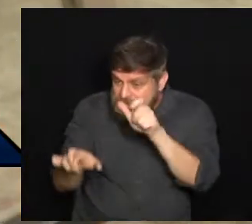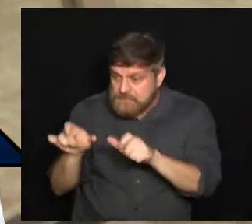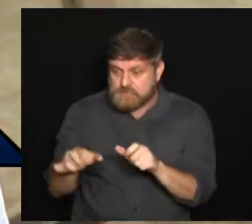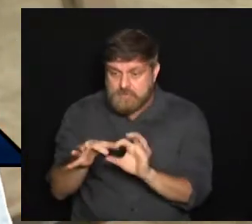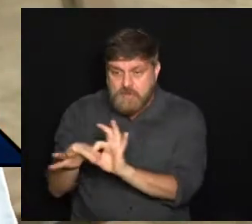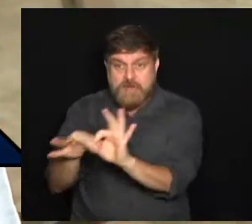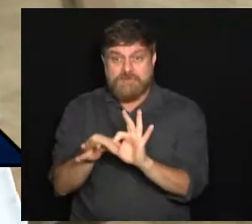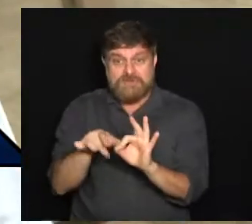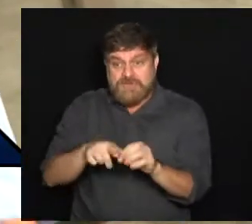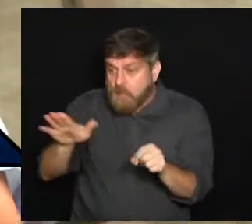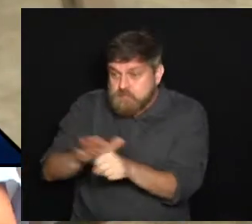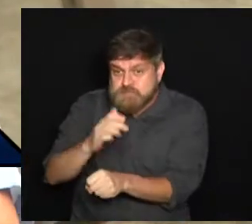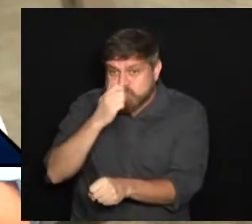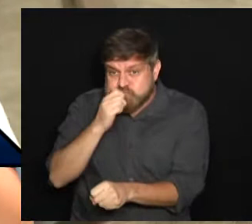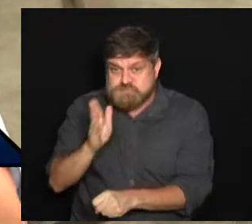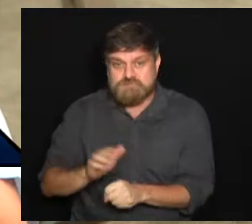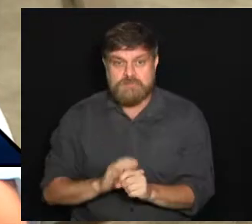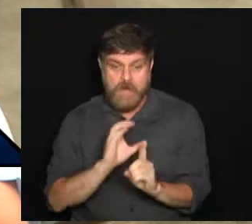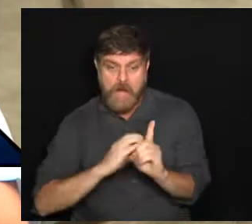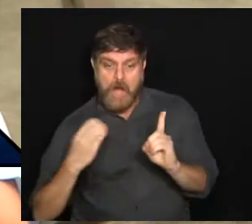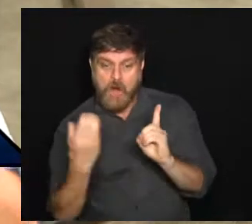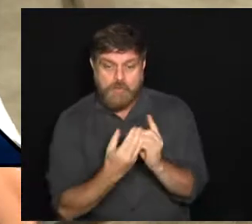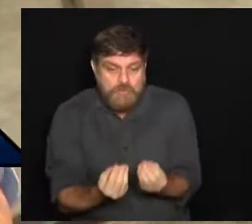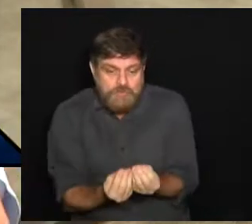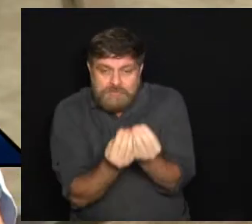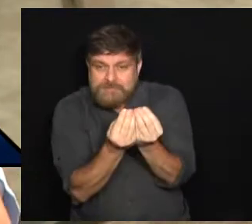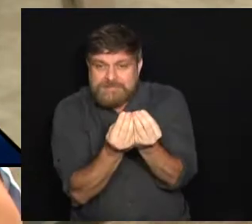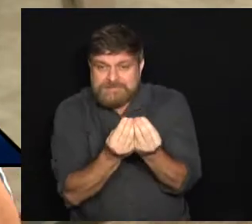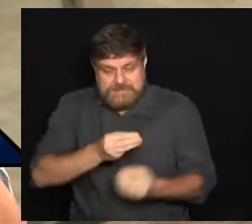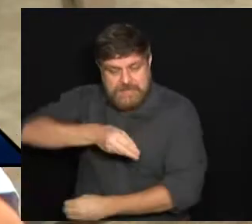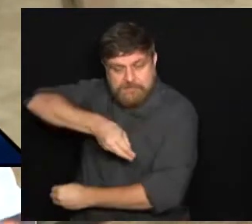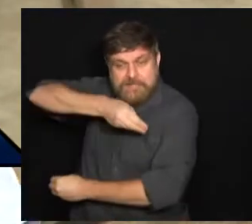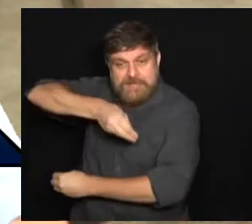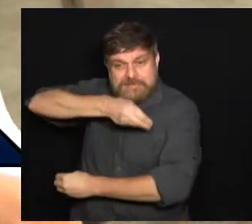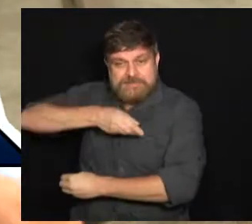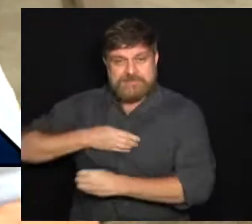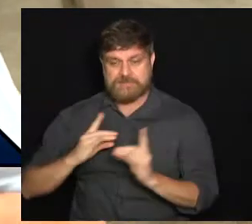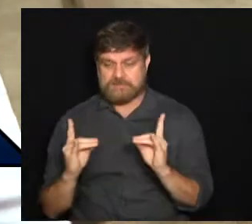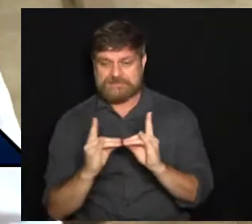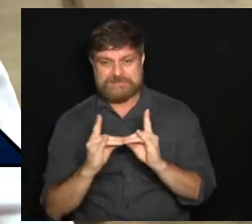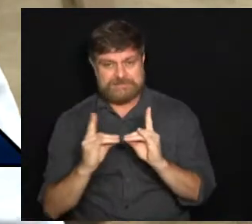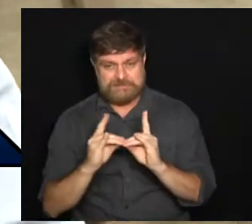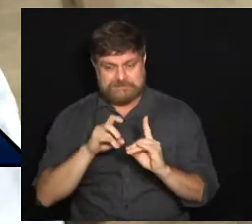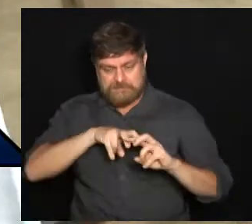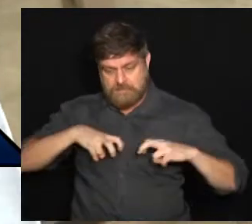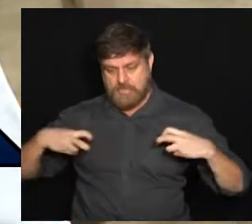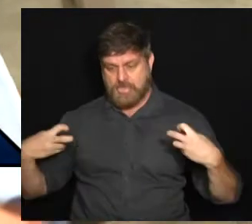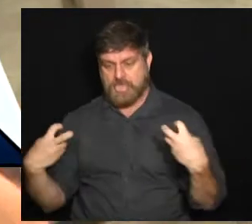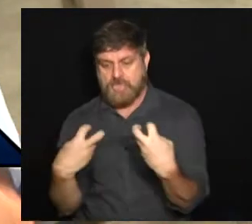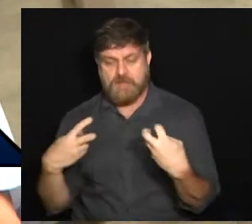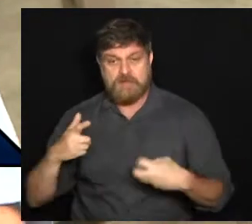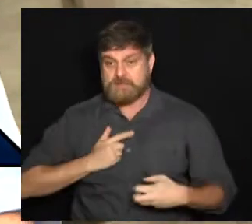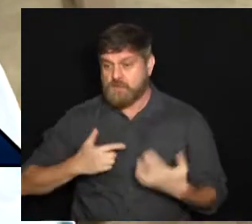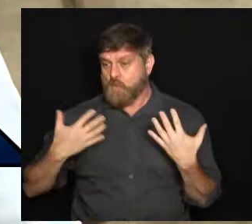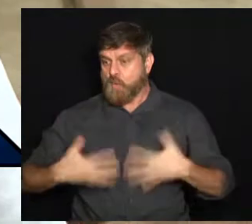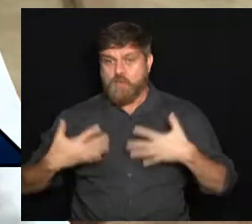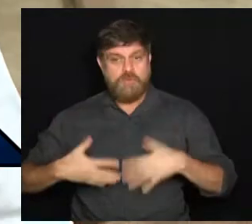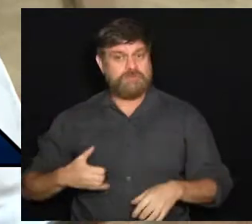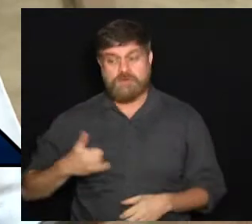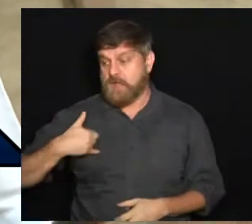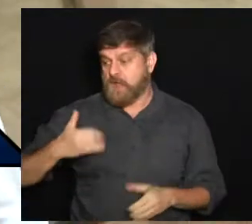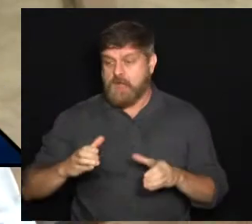uma aglomeração. Culto, missa, batizado, velório, tudo isso é aglomeração de pessoas.